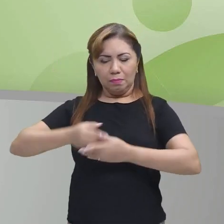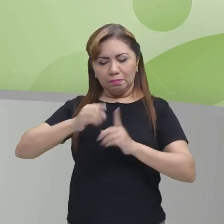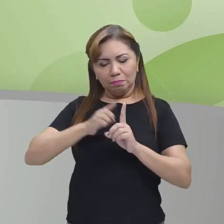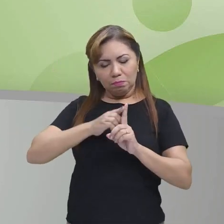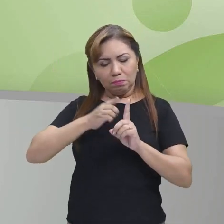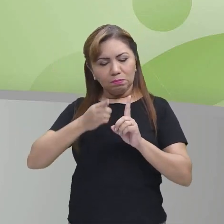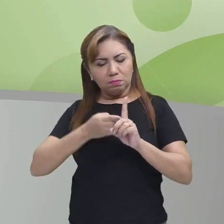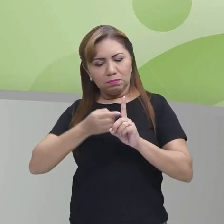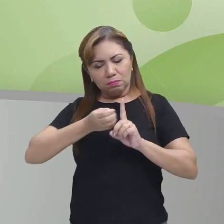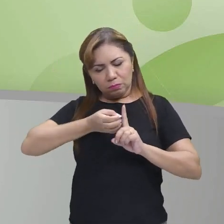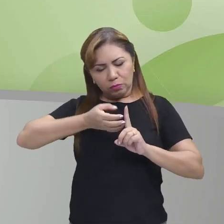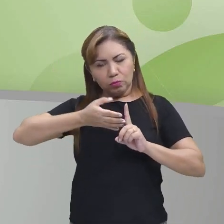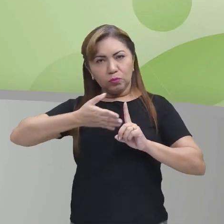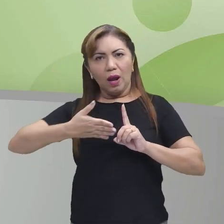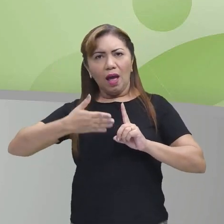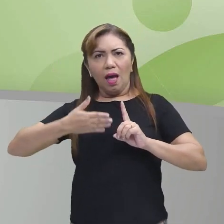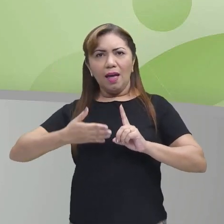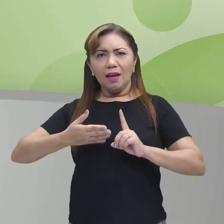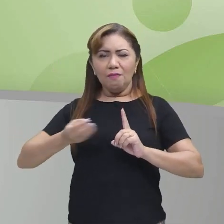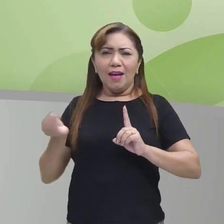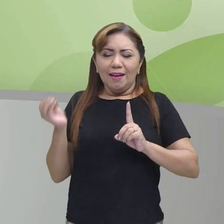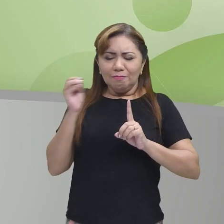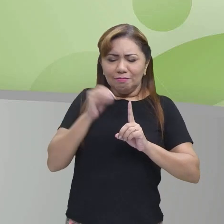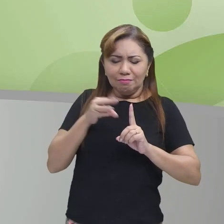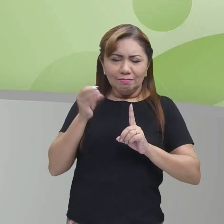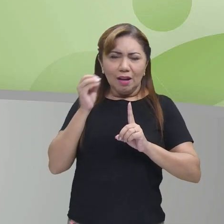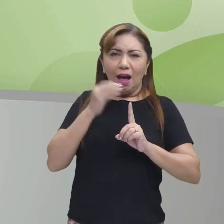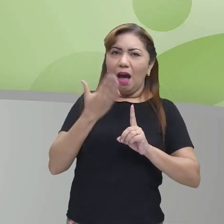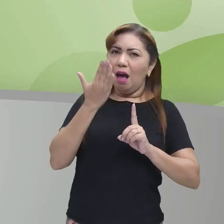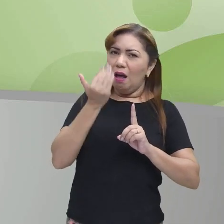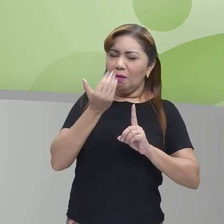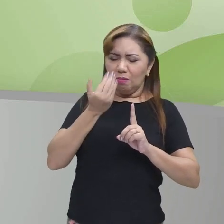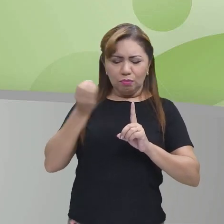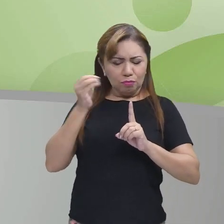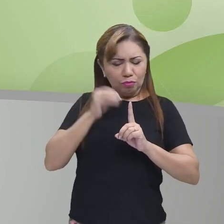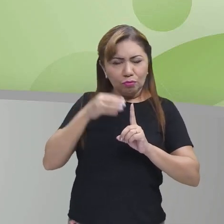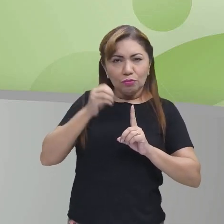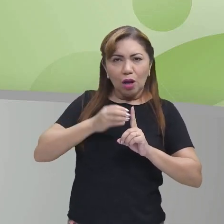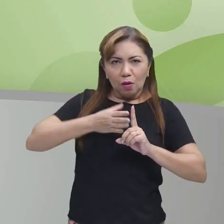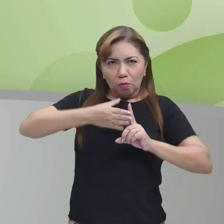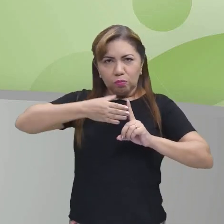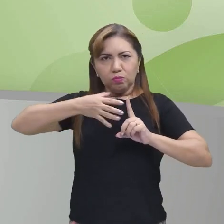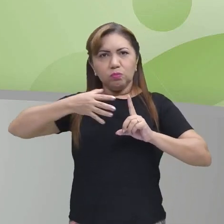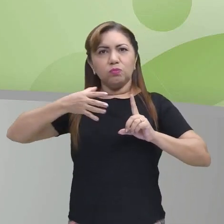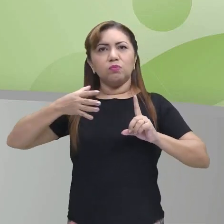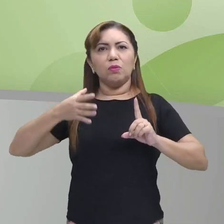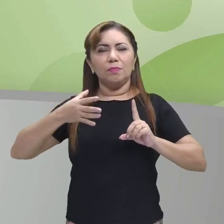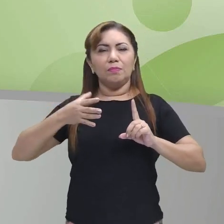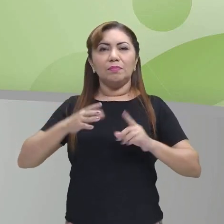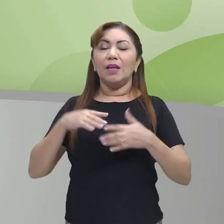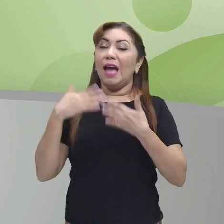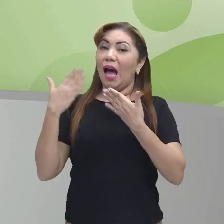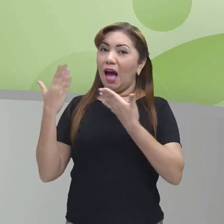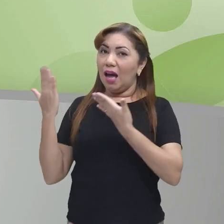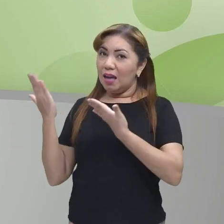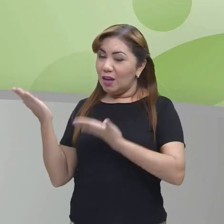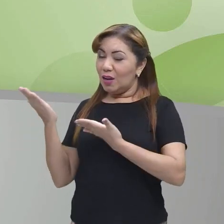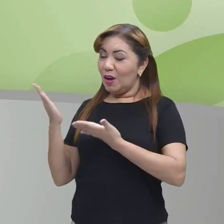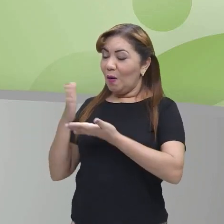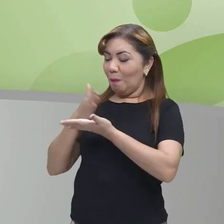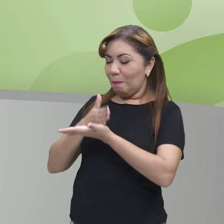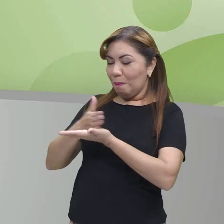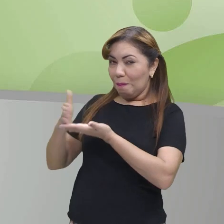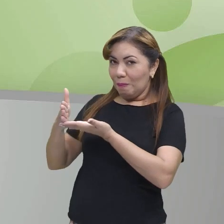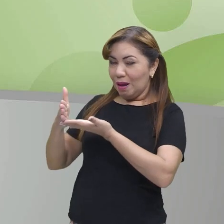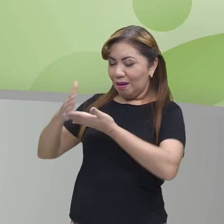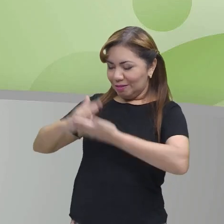recebendo os nutrientes e vai crescendo, se desenvolvendo. Então, como você pode ver, é aí que o bebê começa